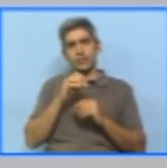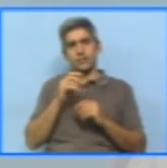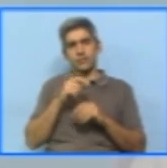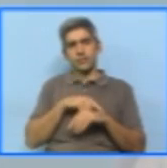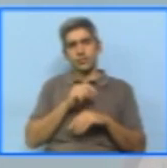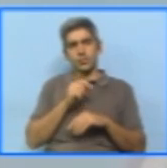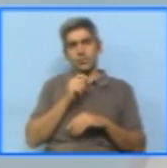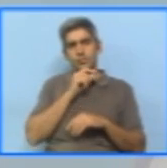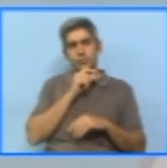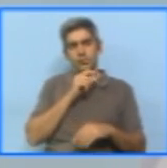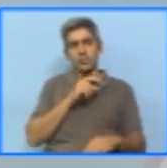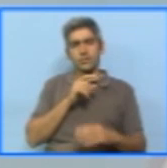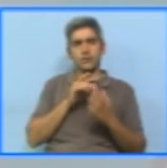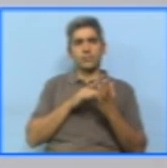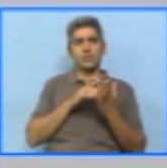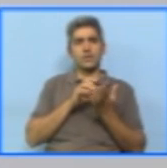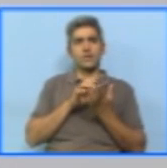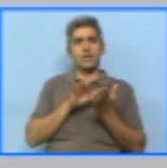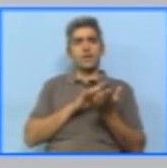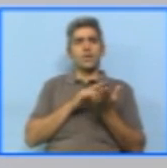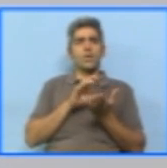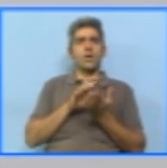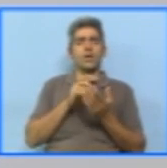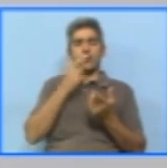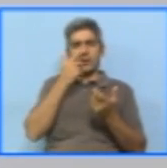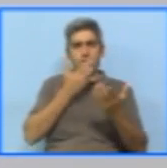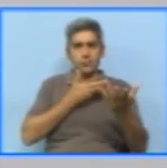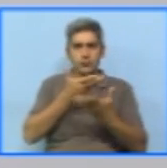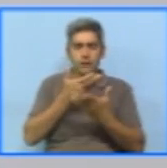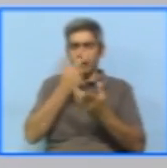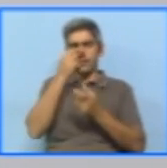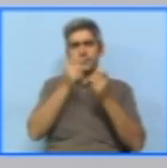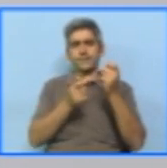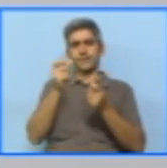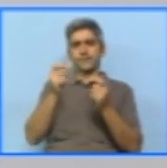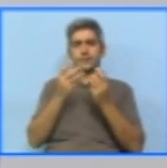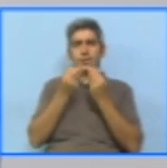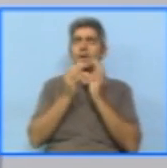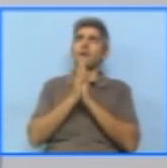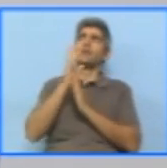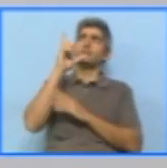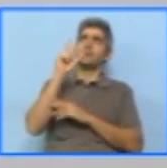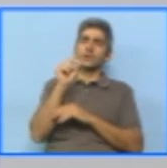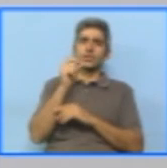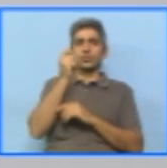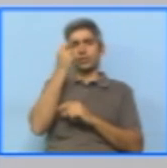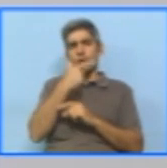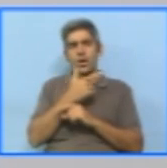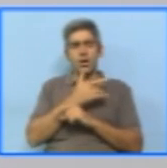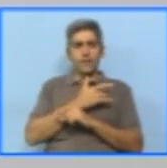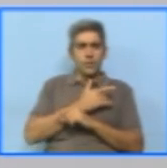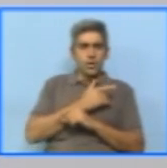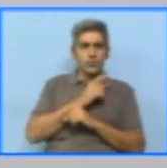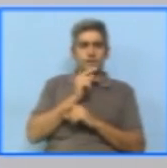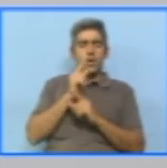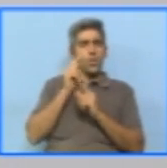oportuno. A Bíblia é um manual das relações humanas, das relações com Deus, tem todas as histórias de amor, também